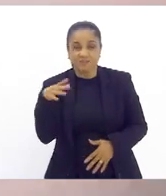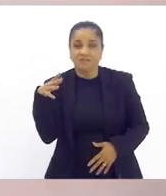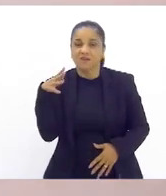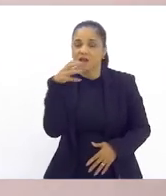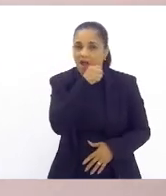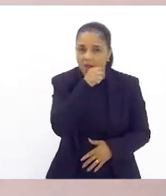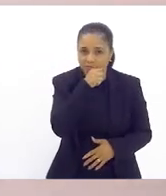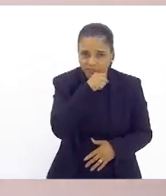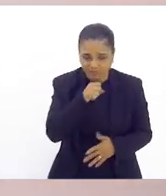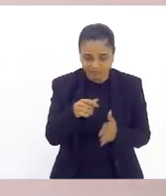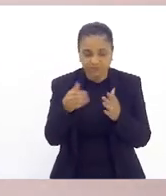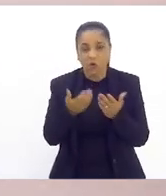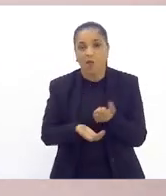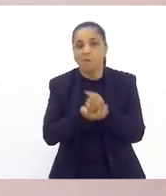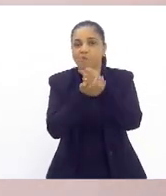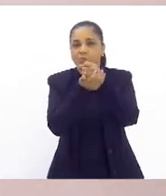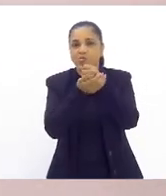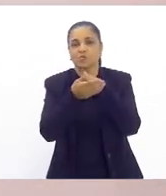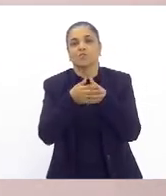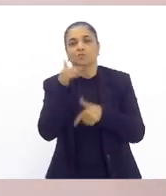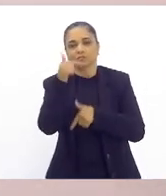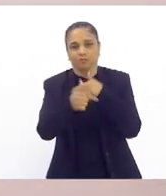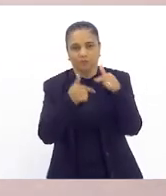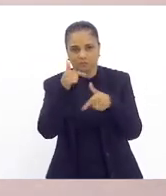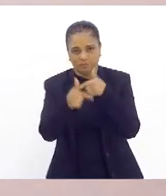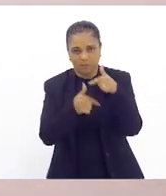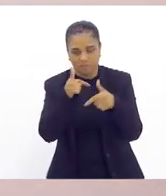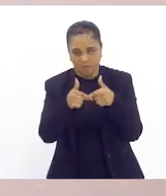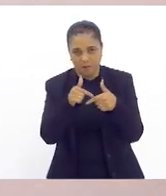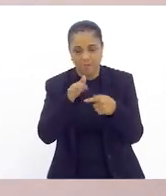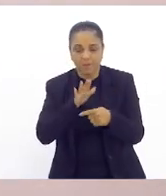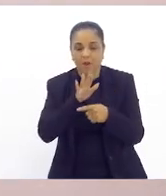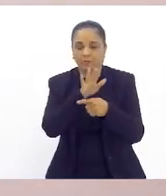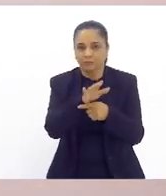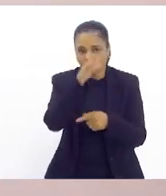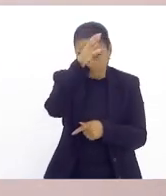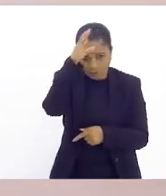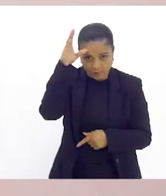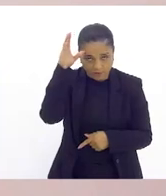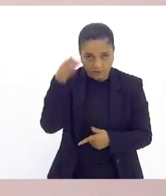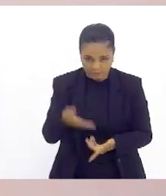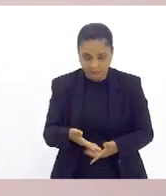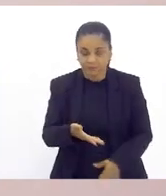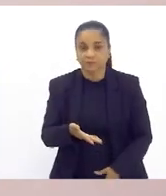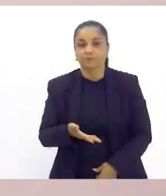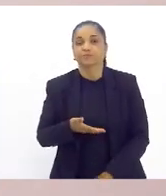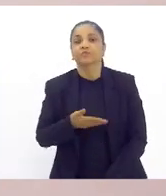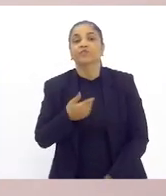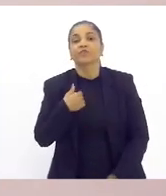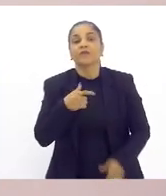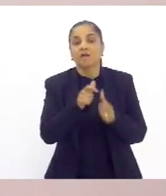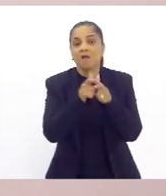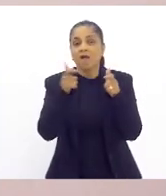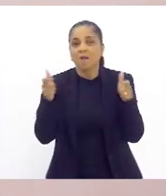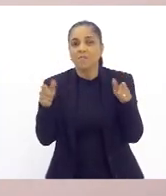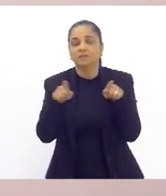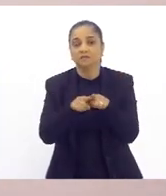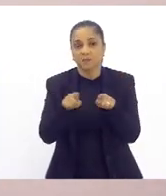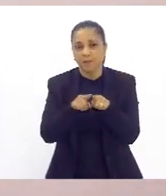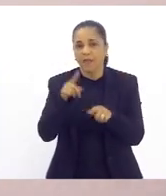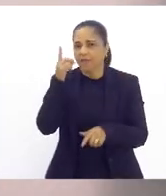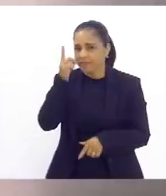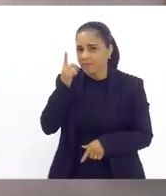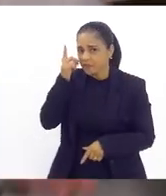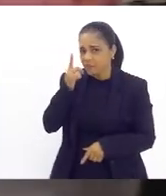o apoio ali para o serviço que ele necessita Tá além disso a gente tá ampliando viu Deputado por Bel